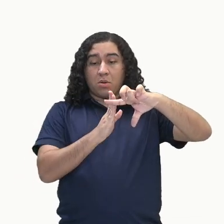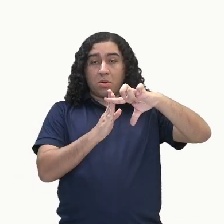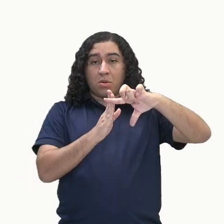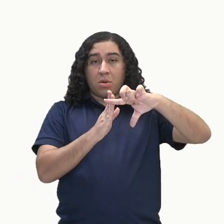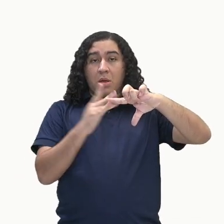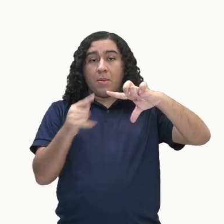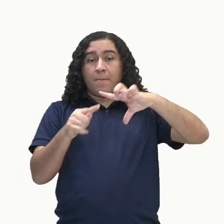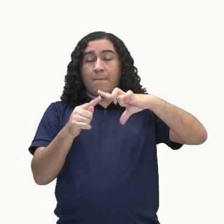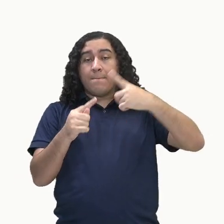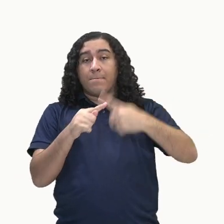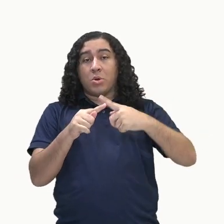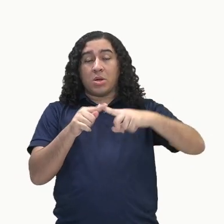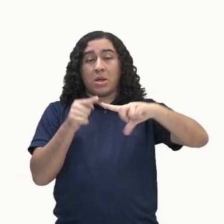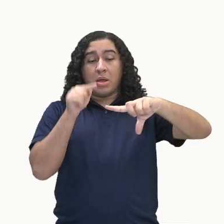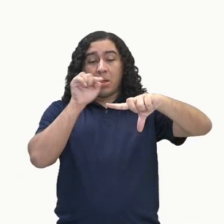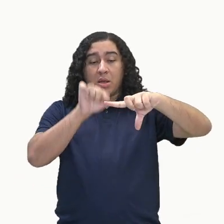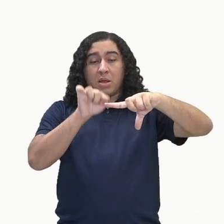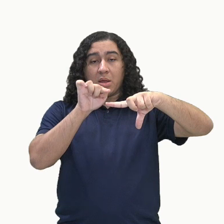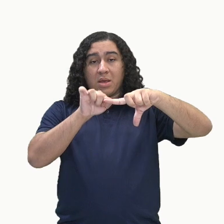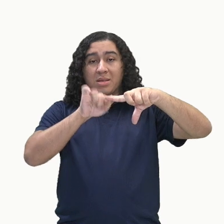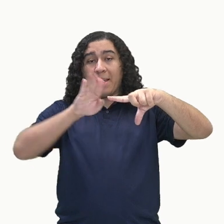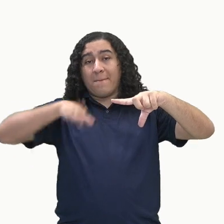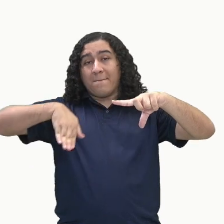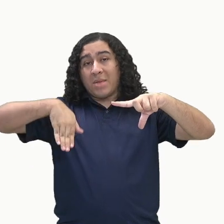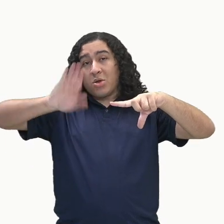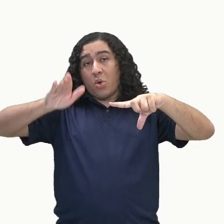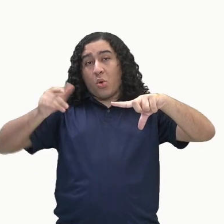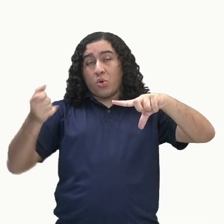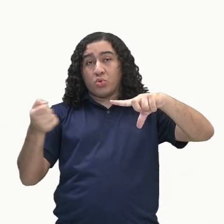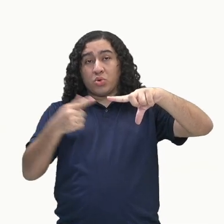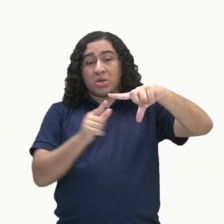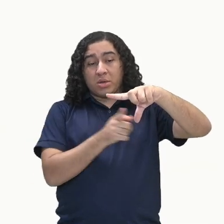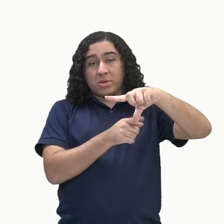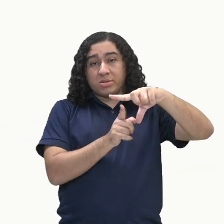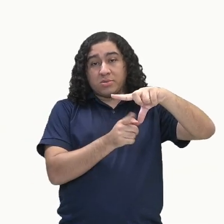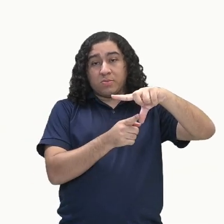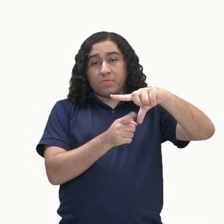lado é maior do que este.